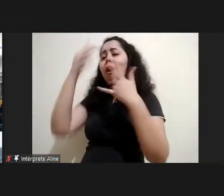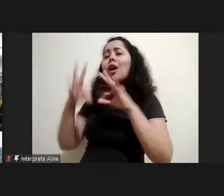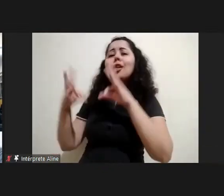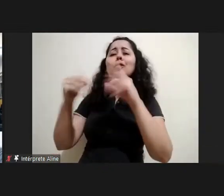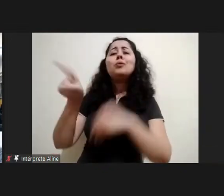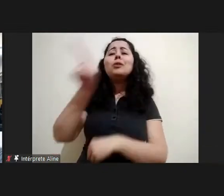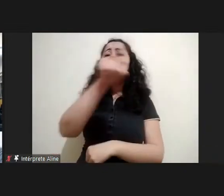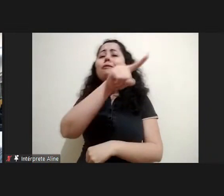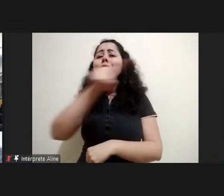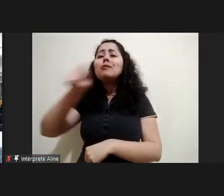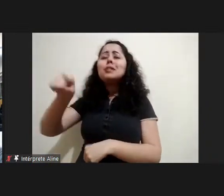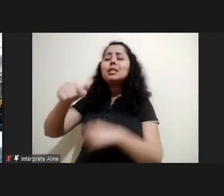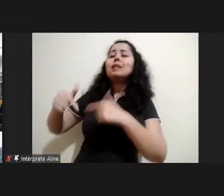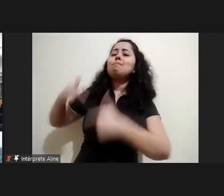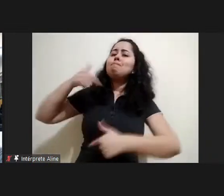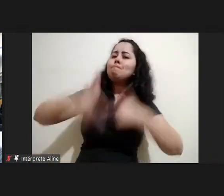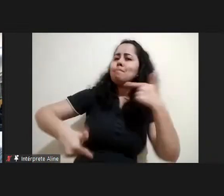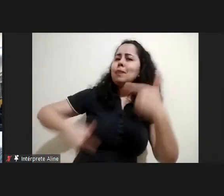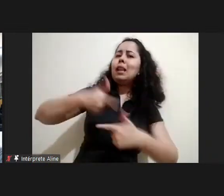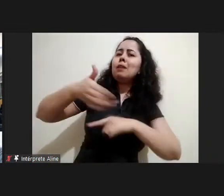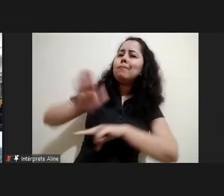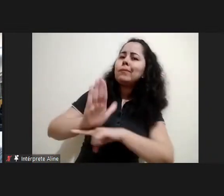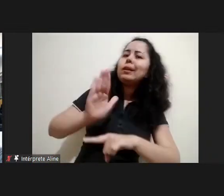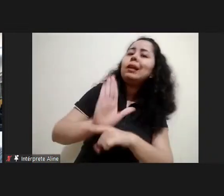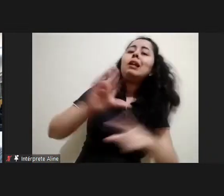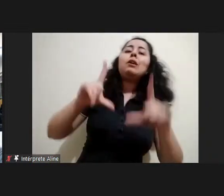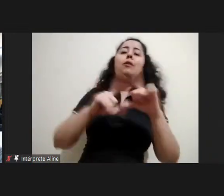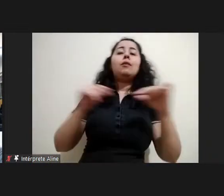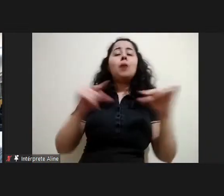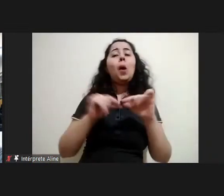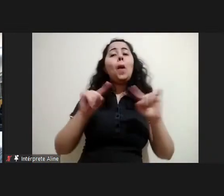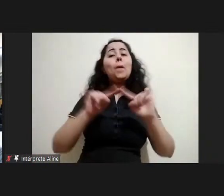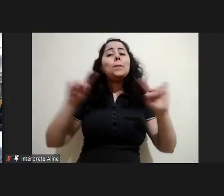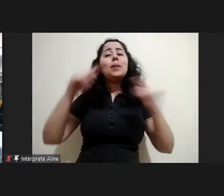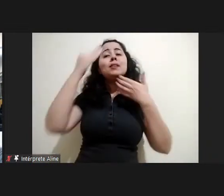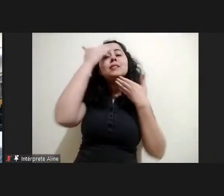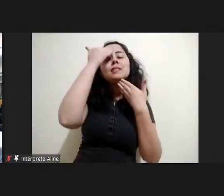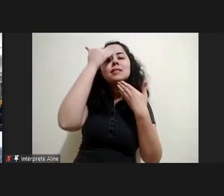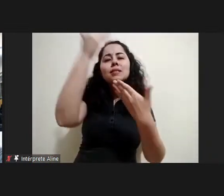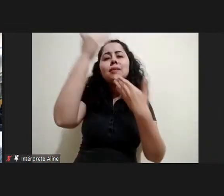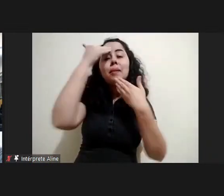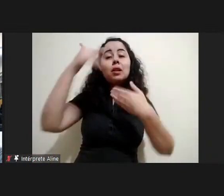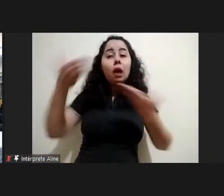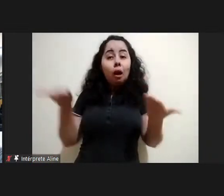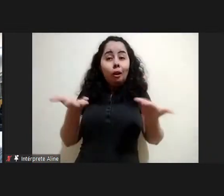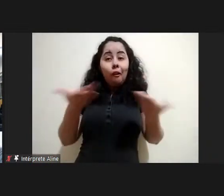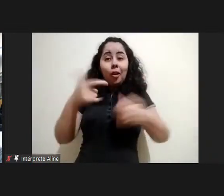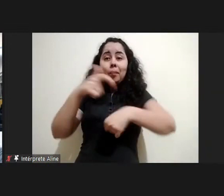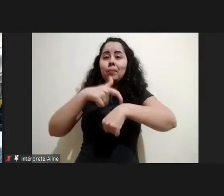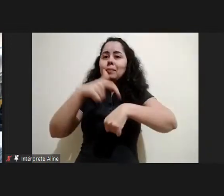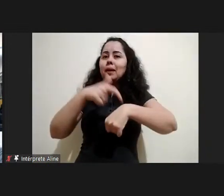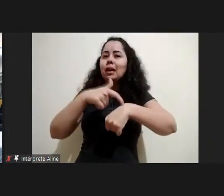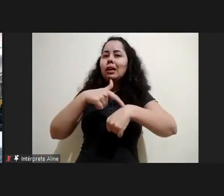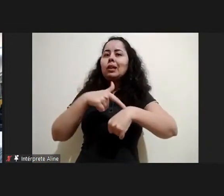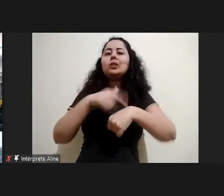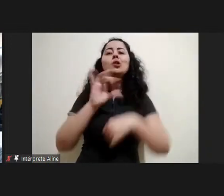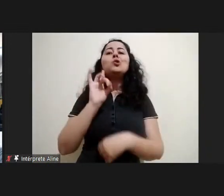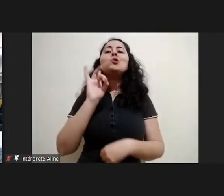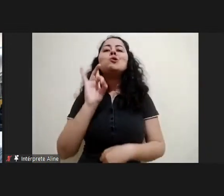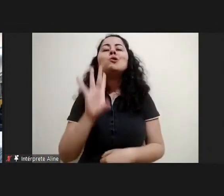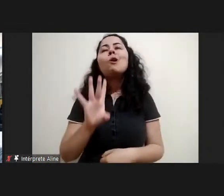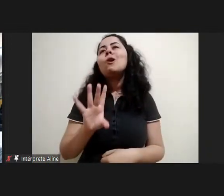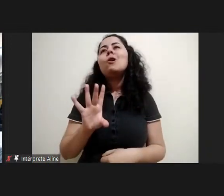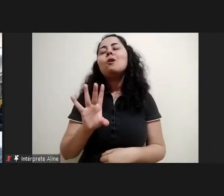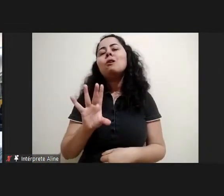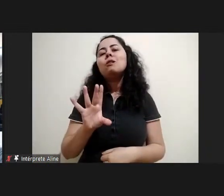pela universidade. Mas esse agradecimento, nesse momento, não se limita apenas a